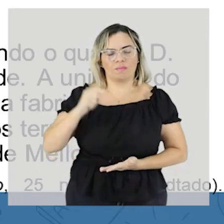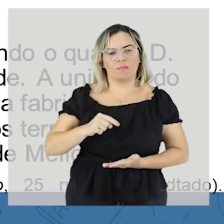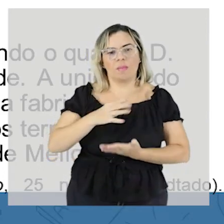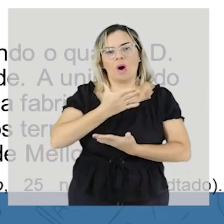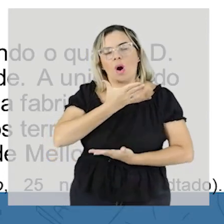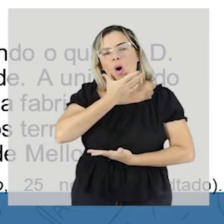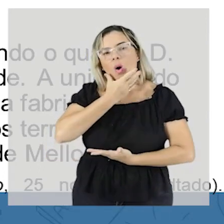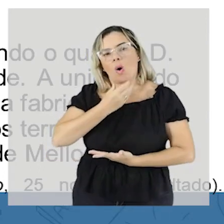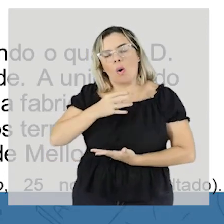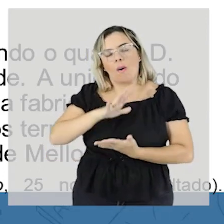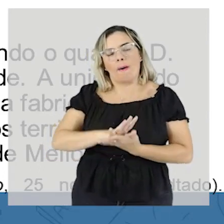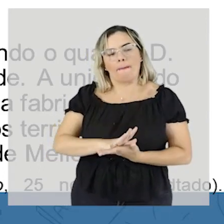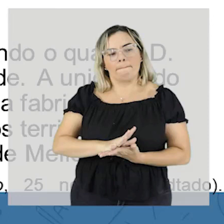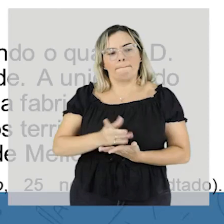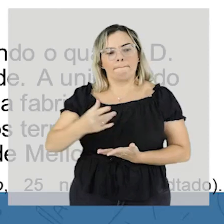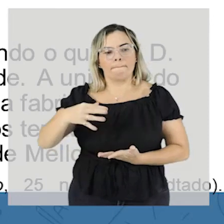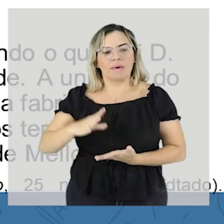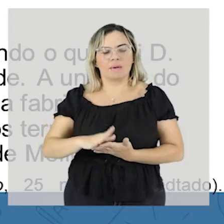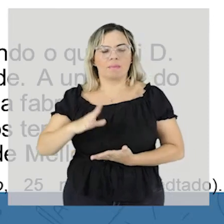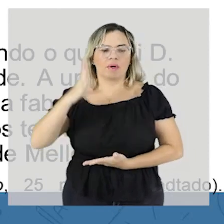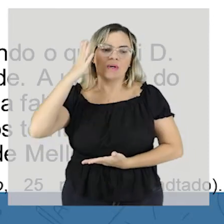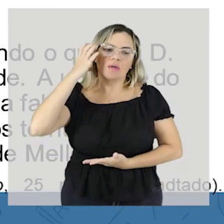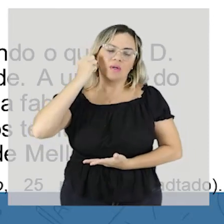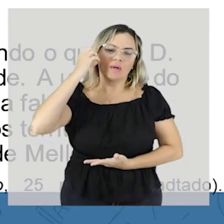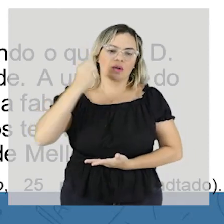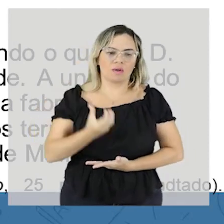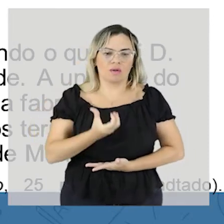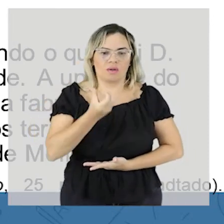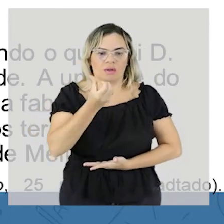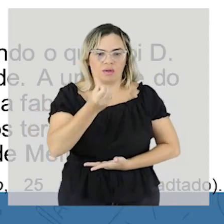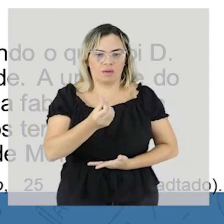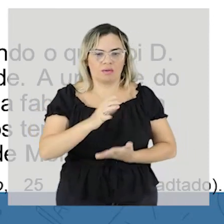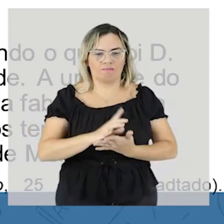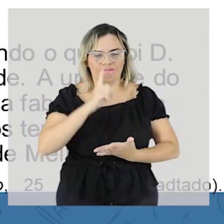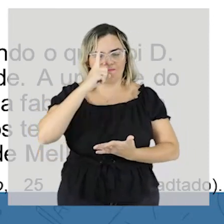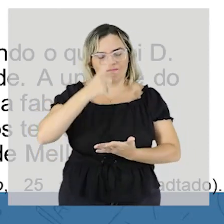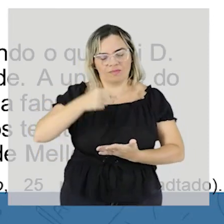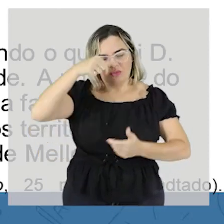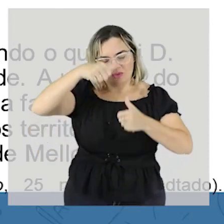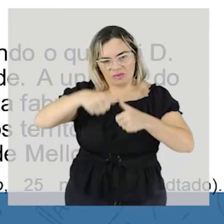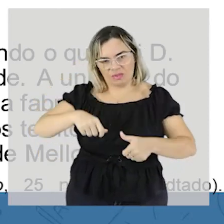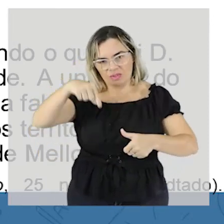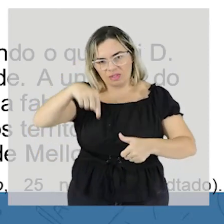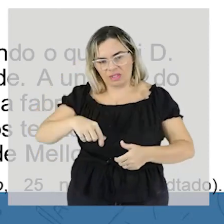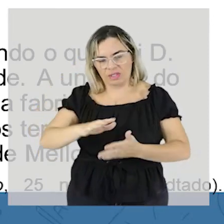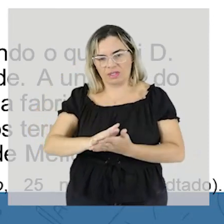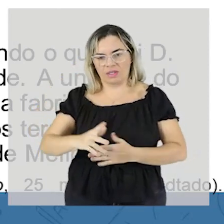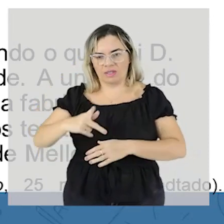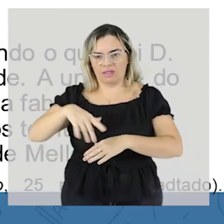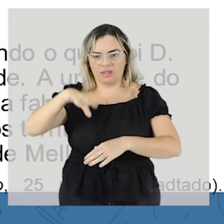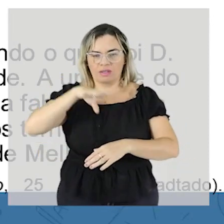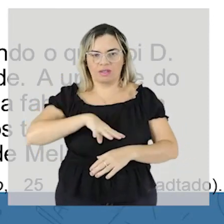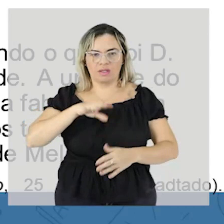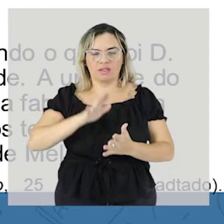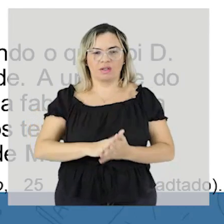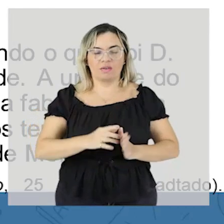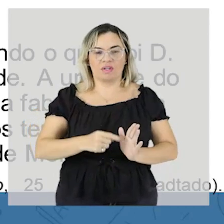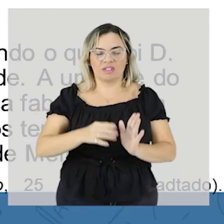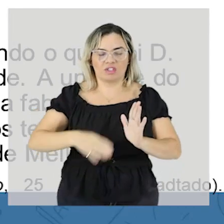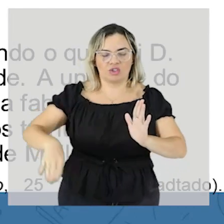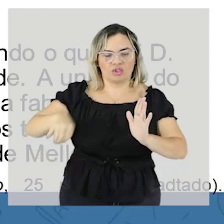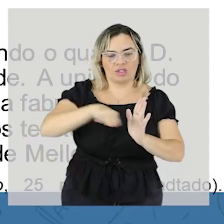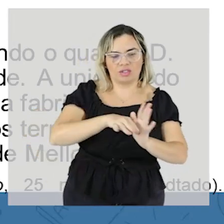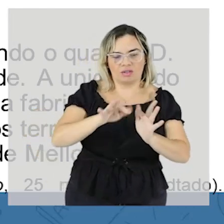VI podia ter decidido ficar em Portugal. E aí ele fala da vinda da família real para o Brasil